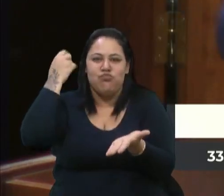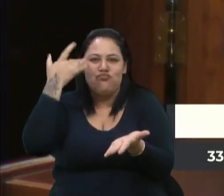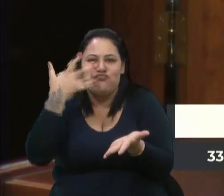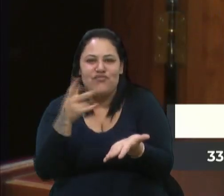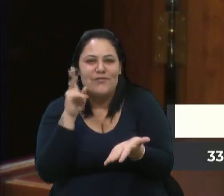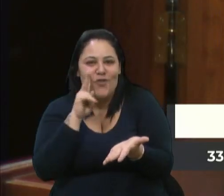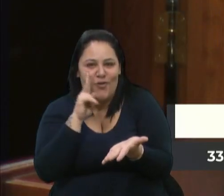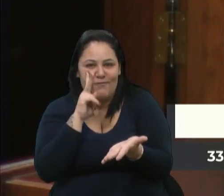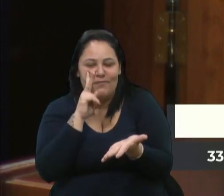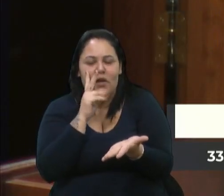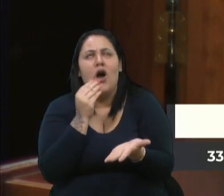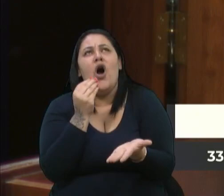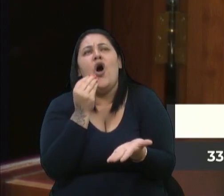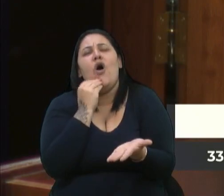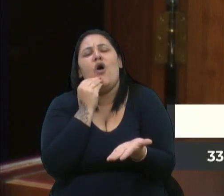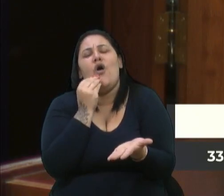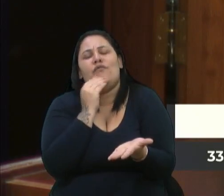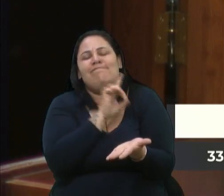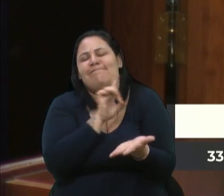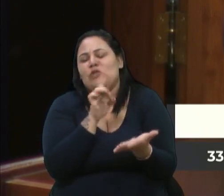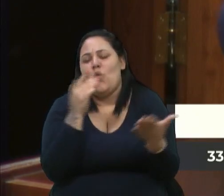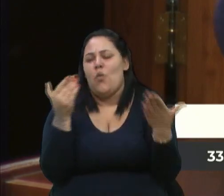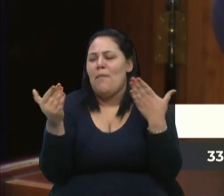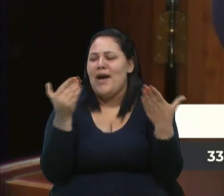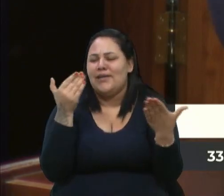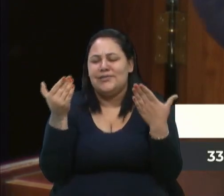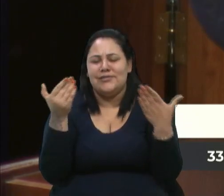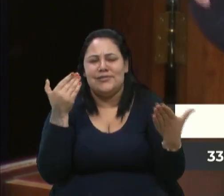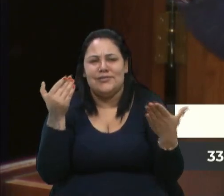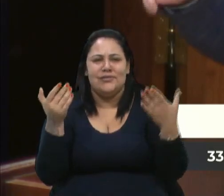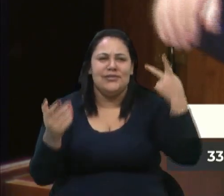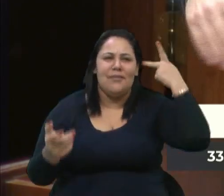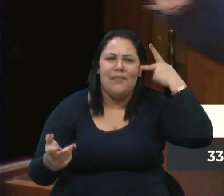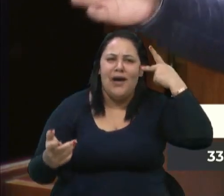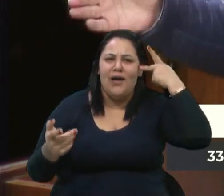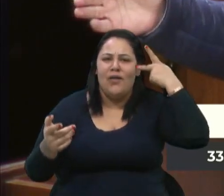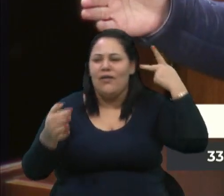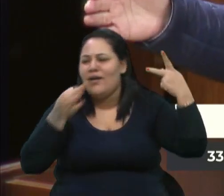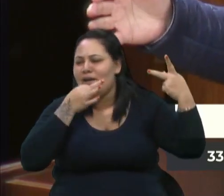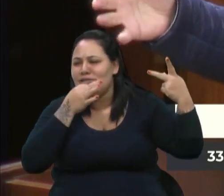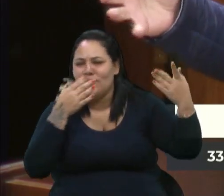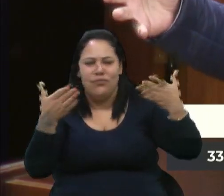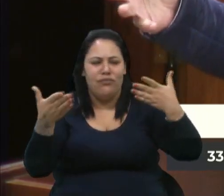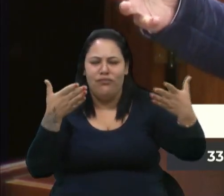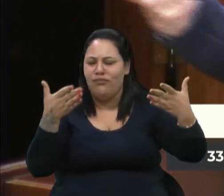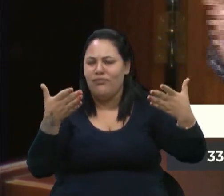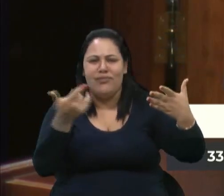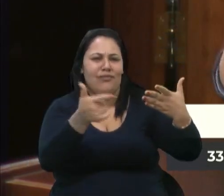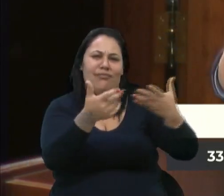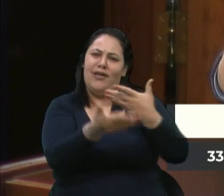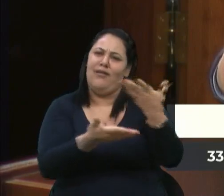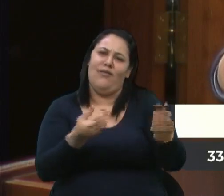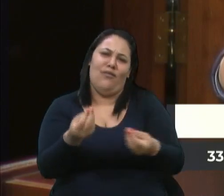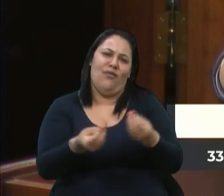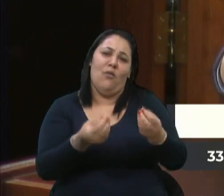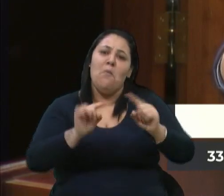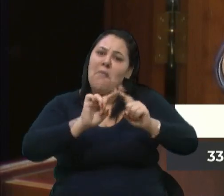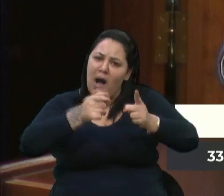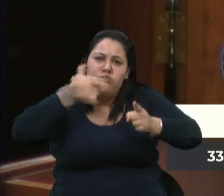que eu não estou comparando o tamanho de São Paulo e a realidade de São Paulo com Caxias, não tem como comparar, mas muita coisa tu pode adaptar para